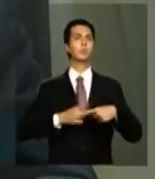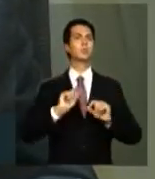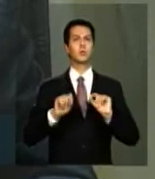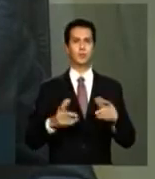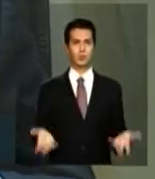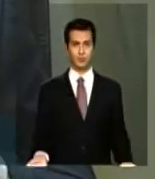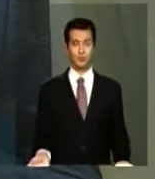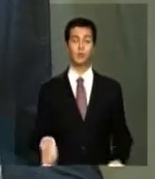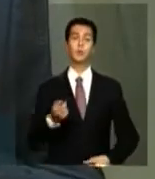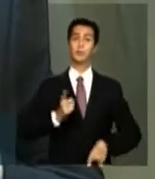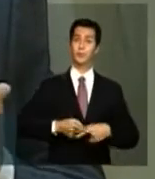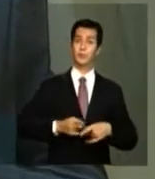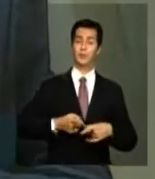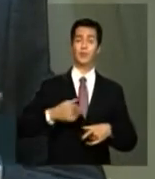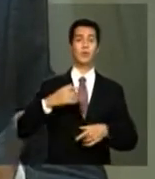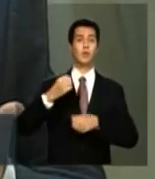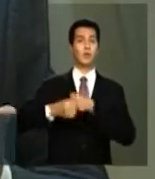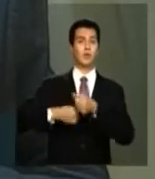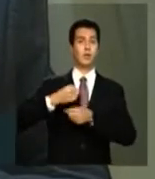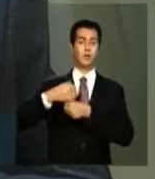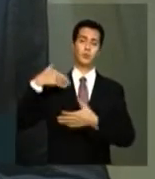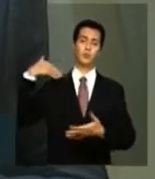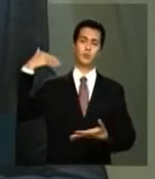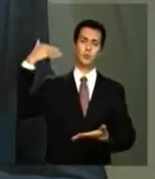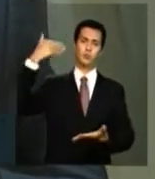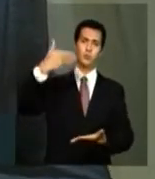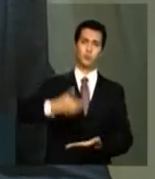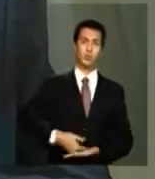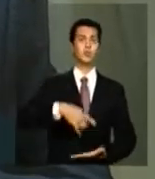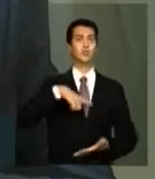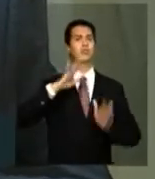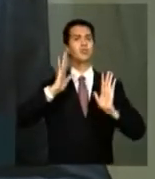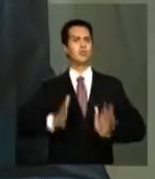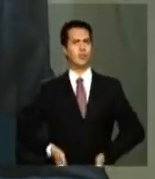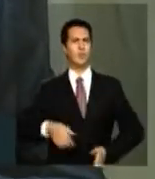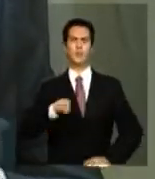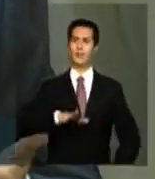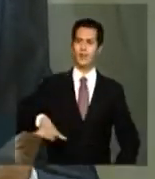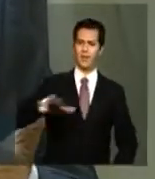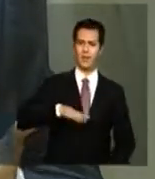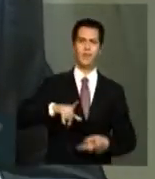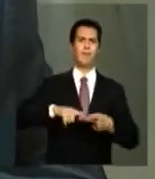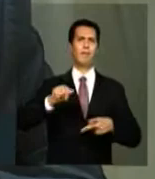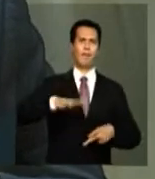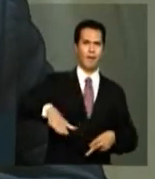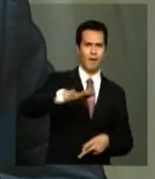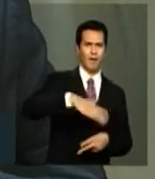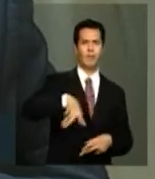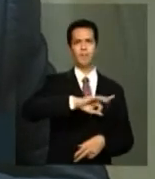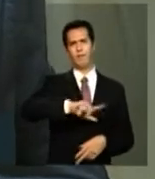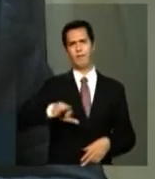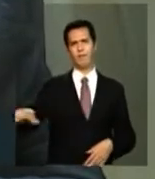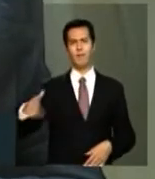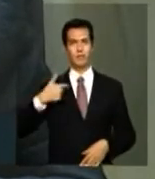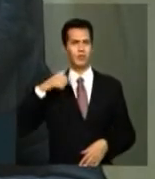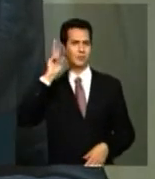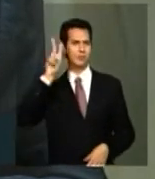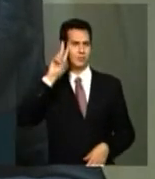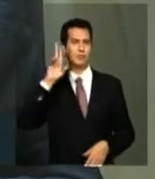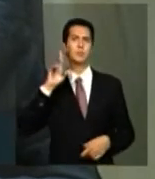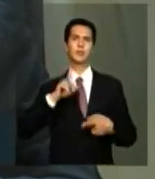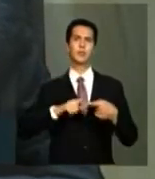feito desonerações para vários setores temos feito medidas de estímulo para vários setores vou citar aqui